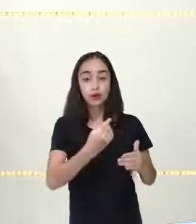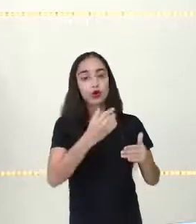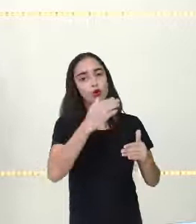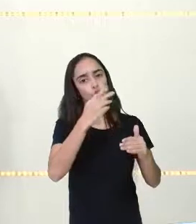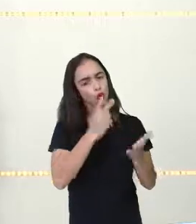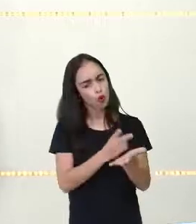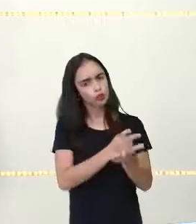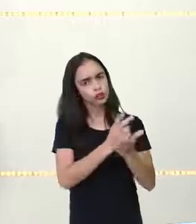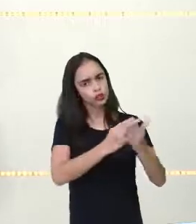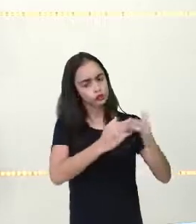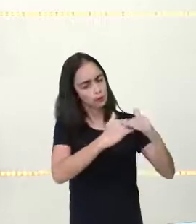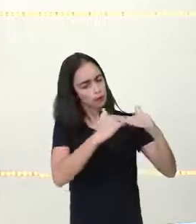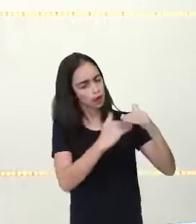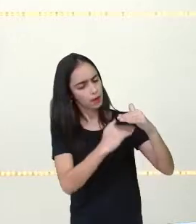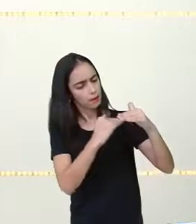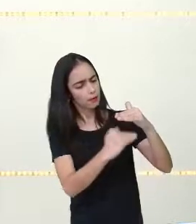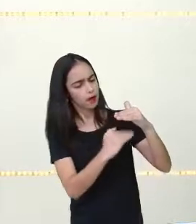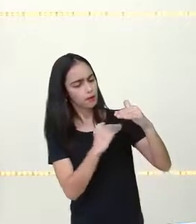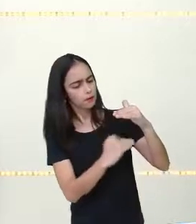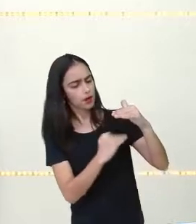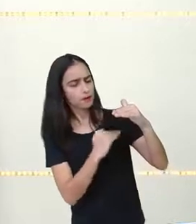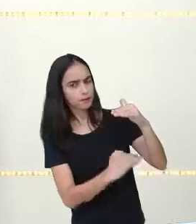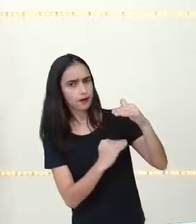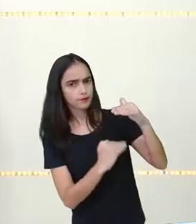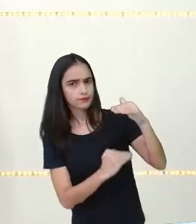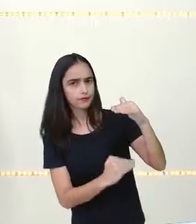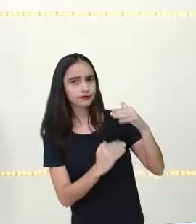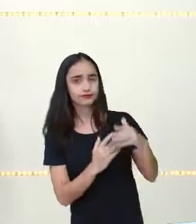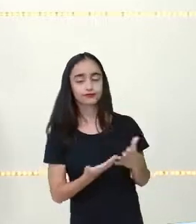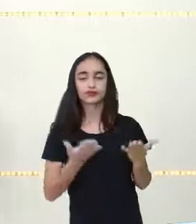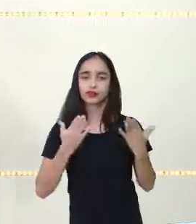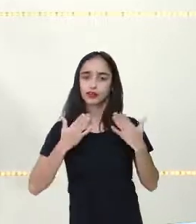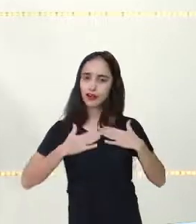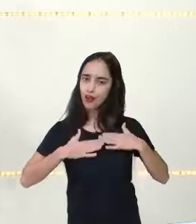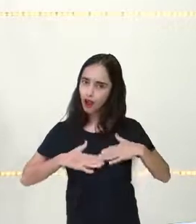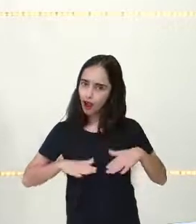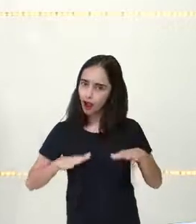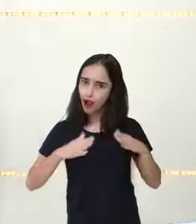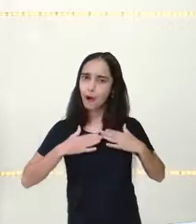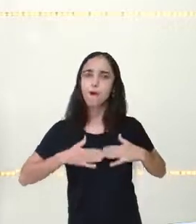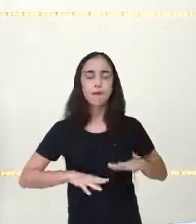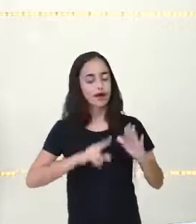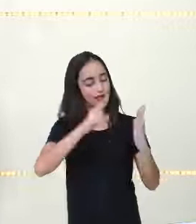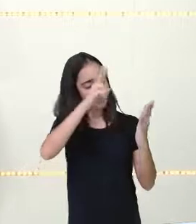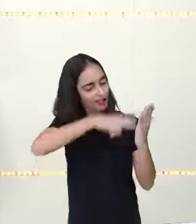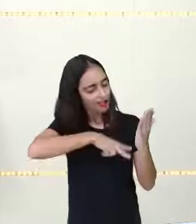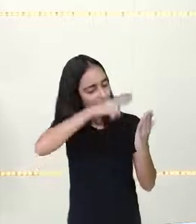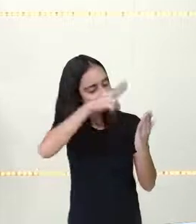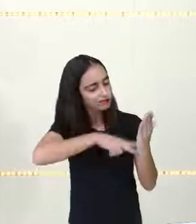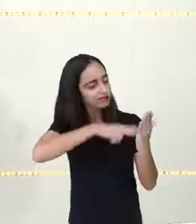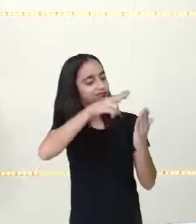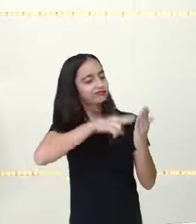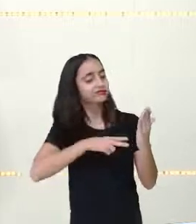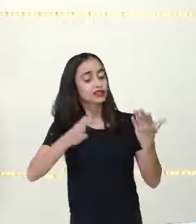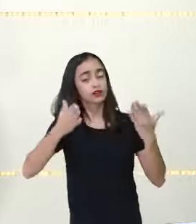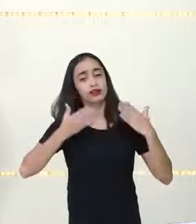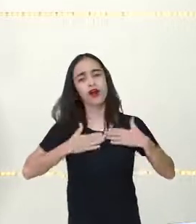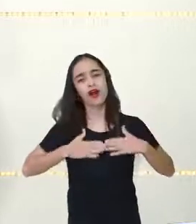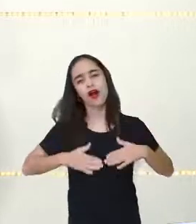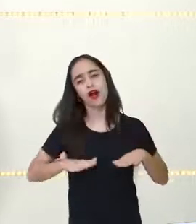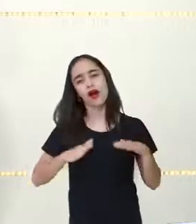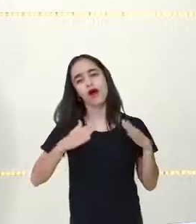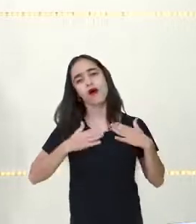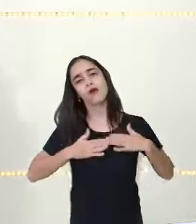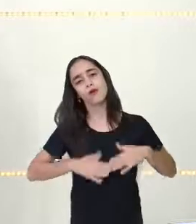1 2 3 entendeu então é calma para ler a prova calma para ela os fiozinho e também calma